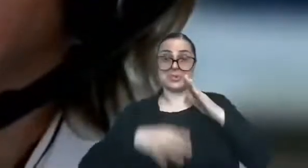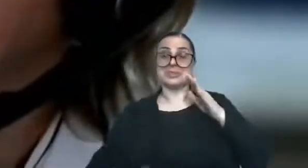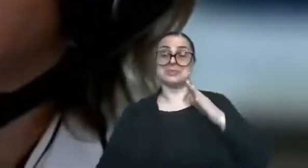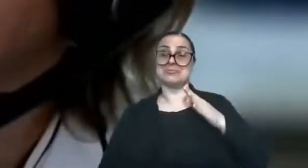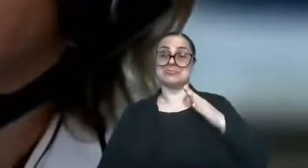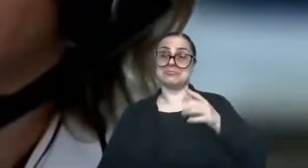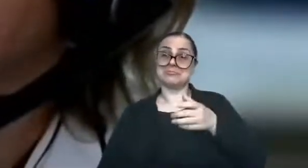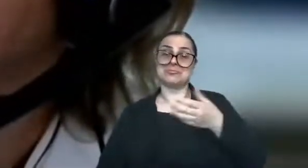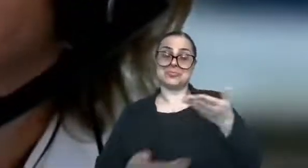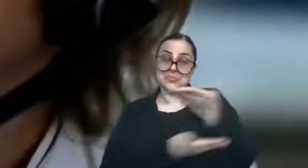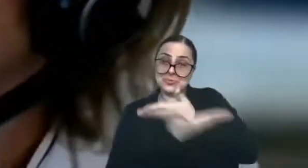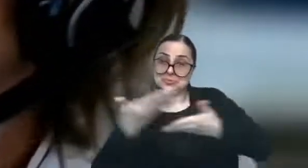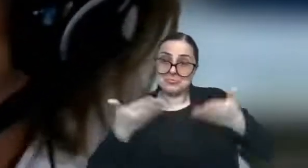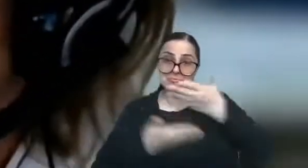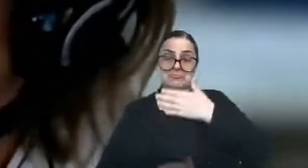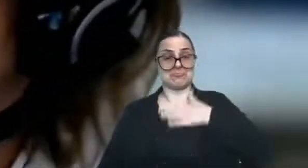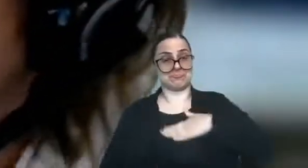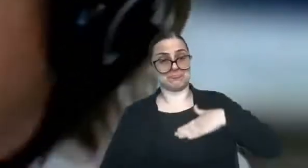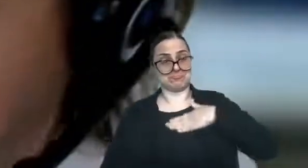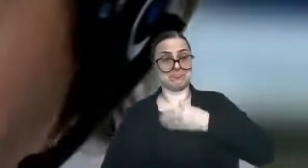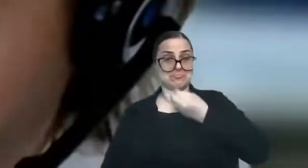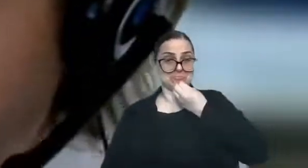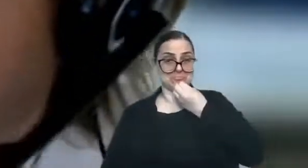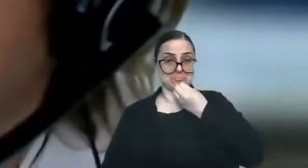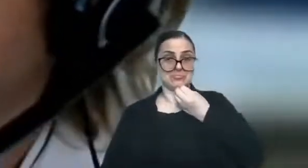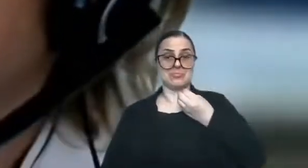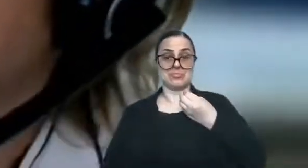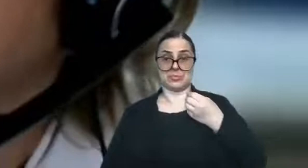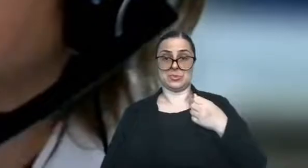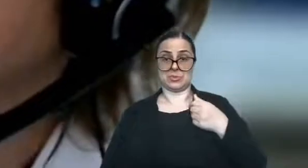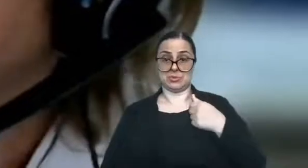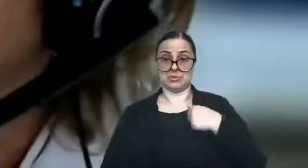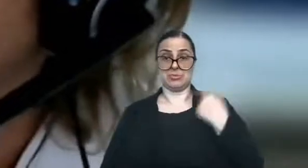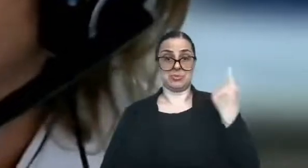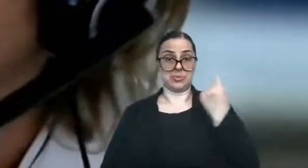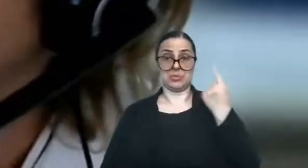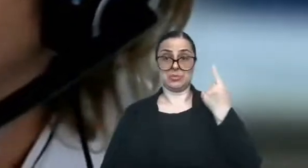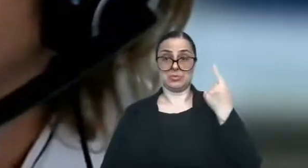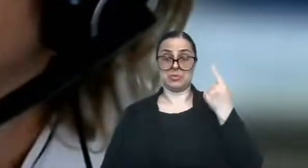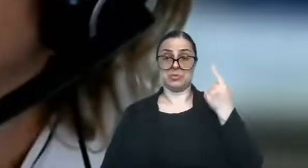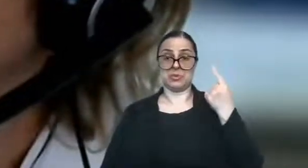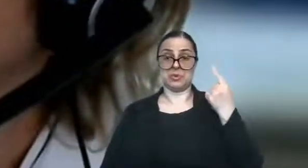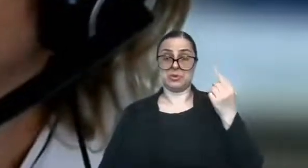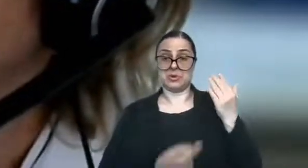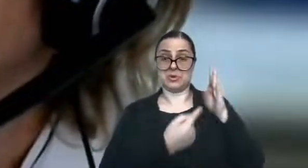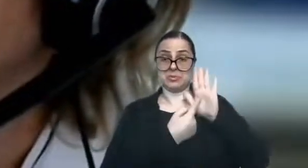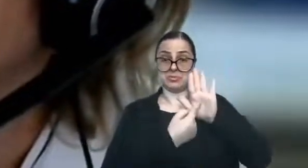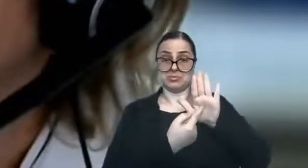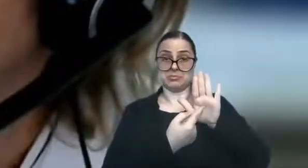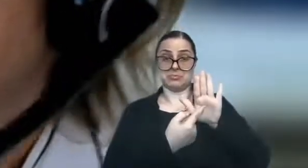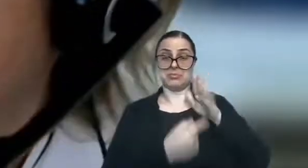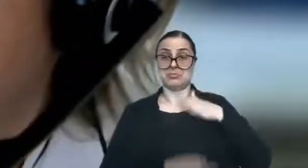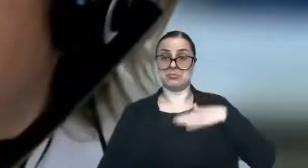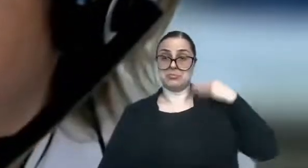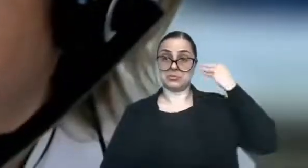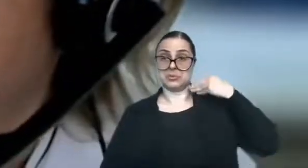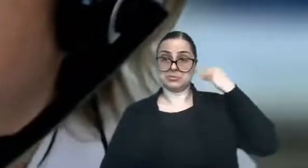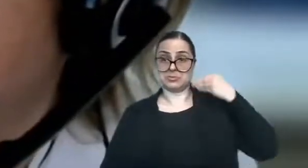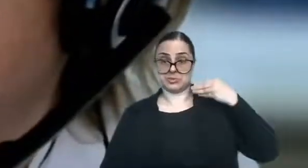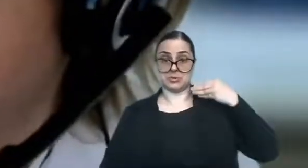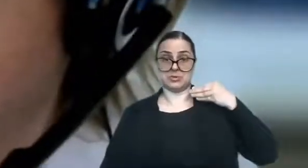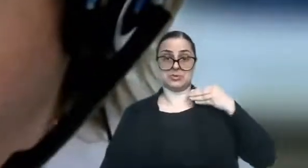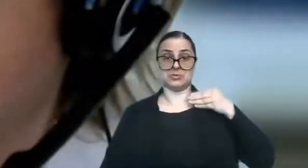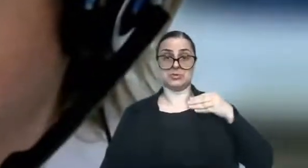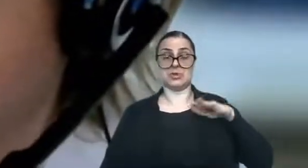Les voy a hablar como mi primera presentación de nuestra experiencia en tumores neuroendocrinos y